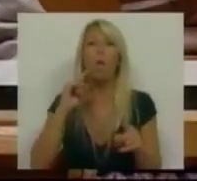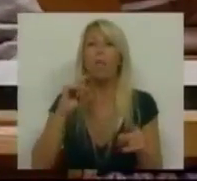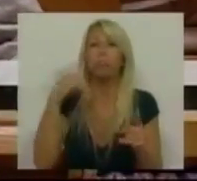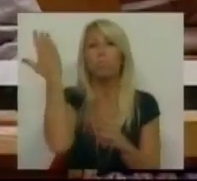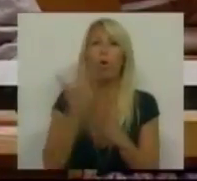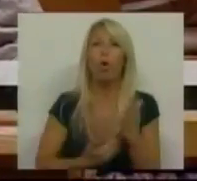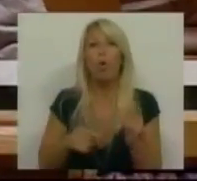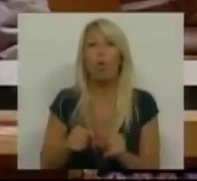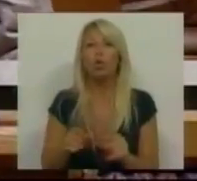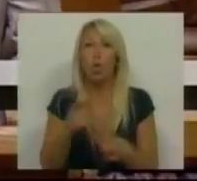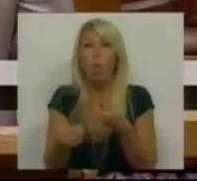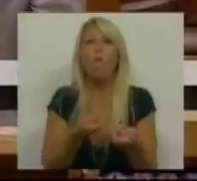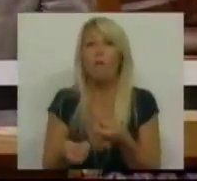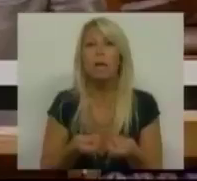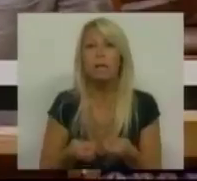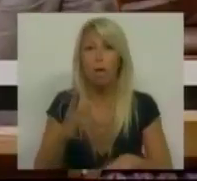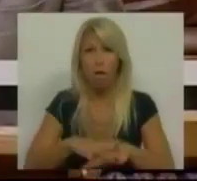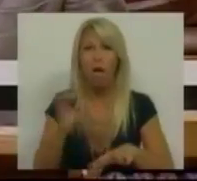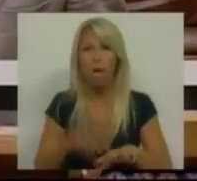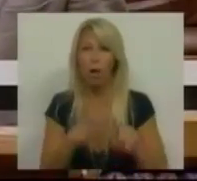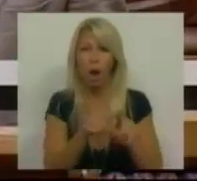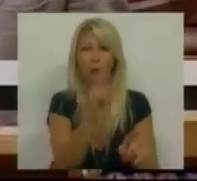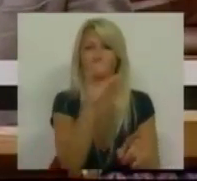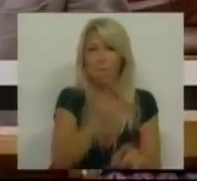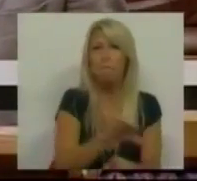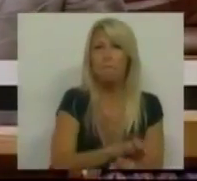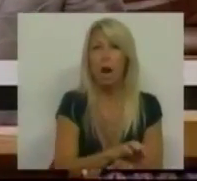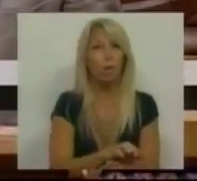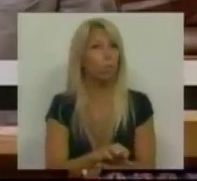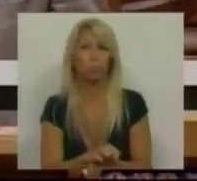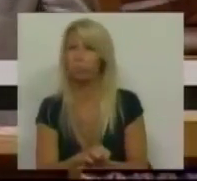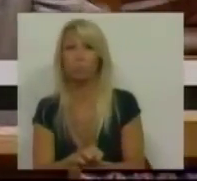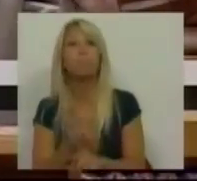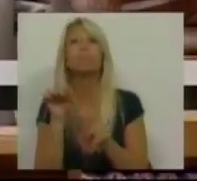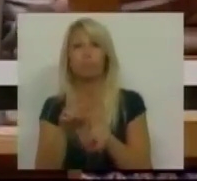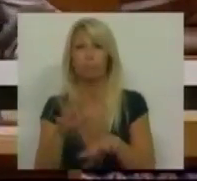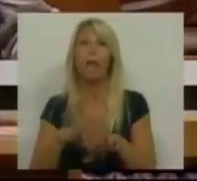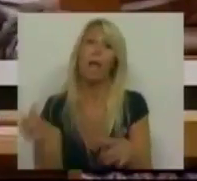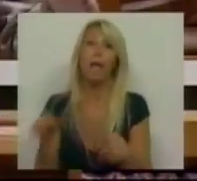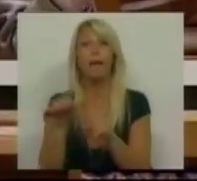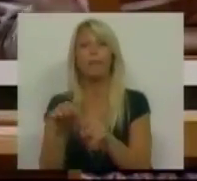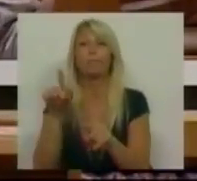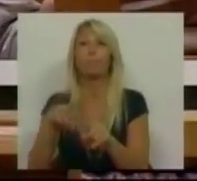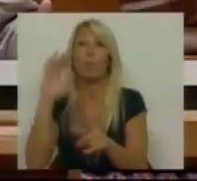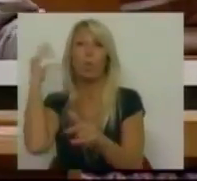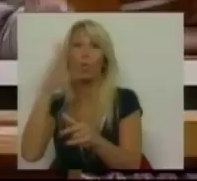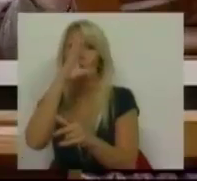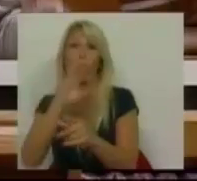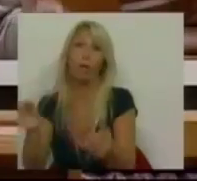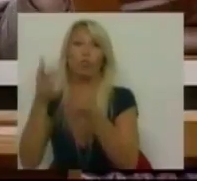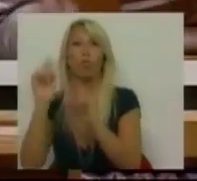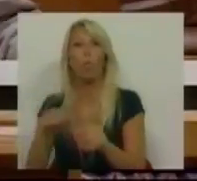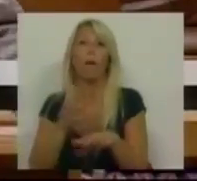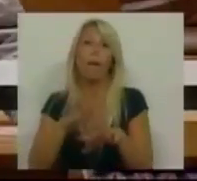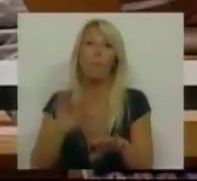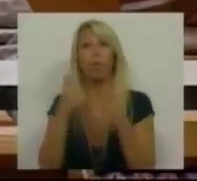a Constituição. E que essa é também a ovelha negra da nossa democracia. Ora, um Governo que não tem onde deveria